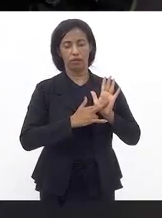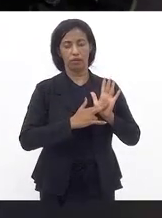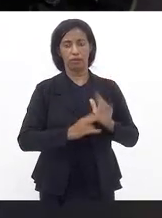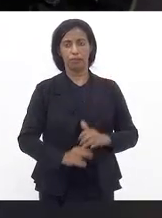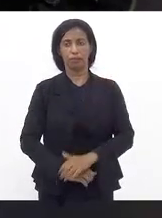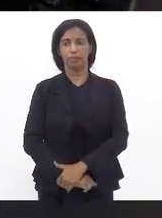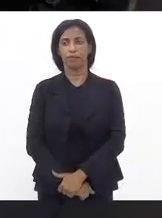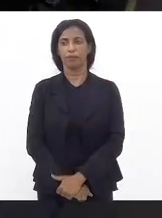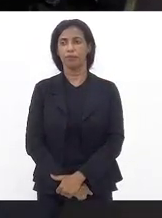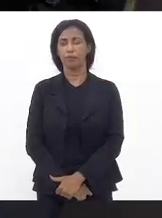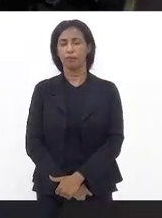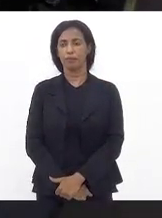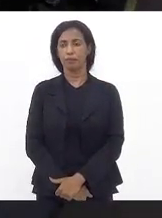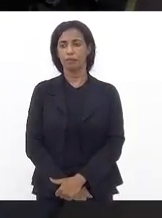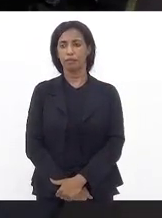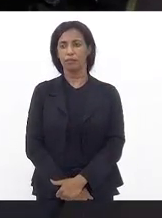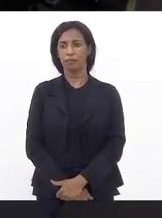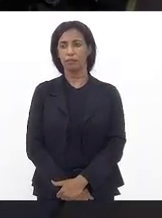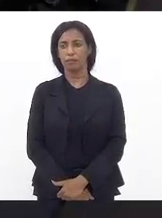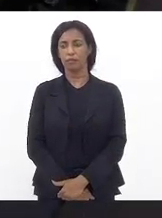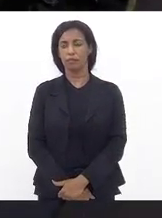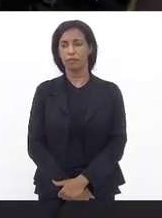E aí